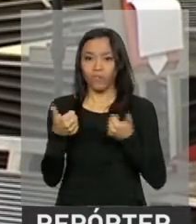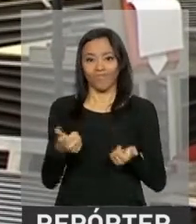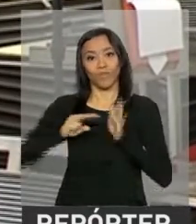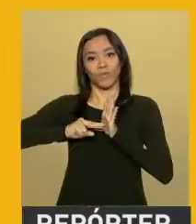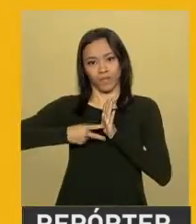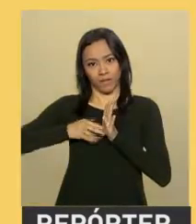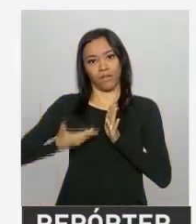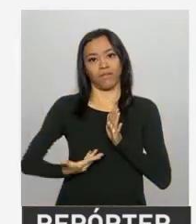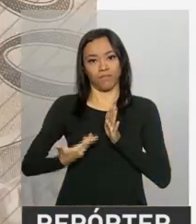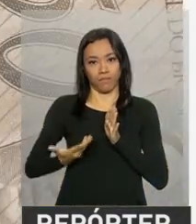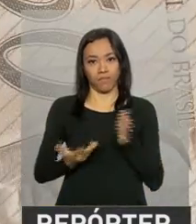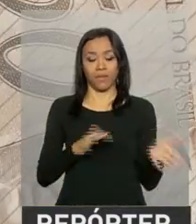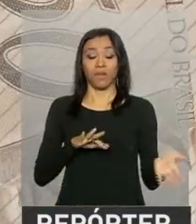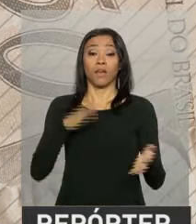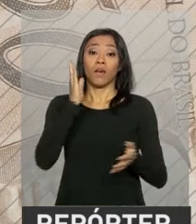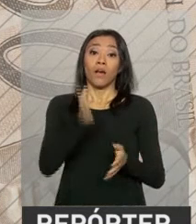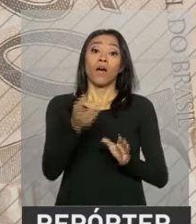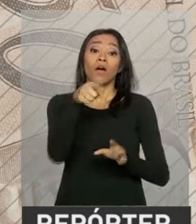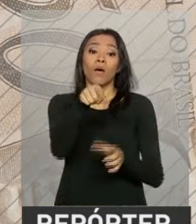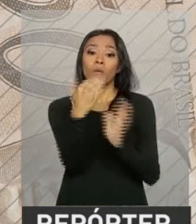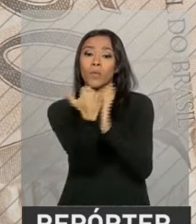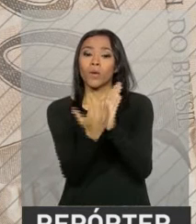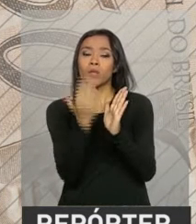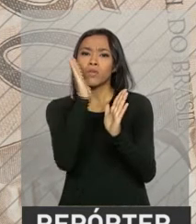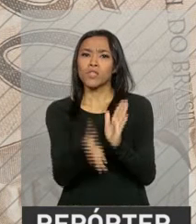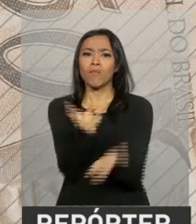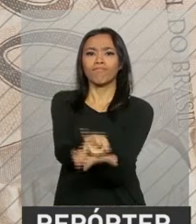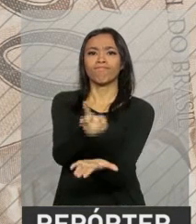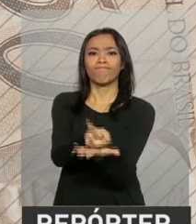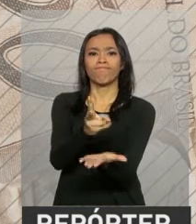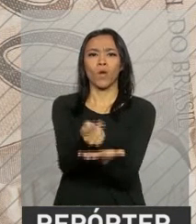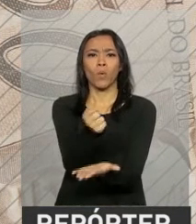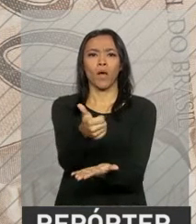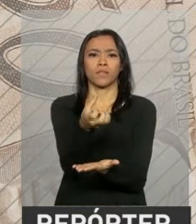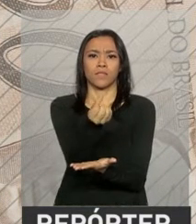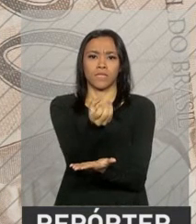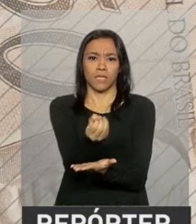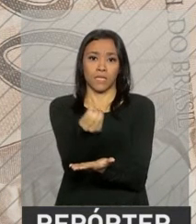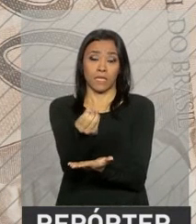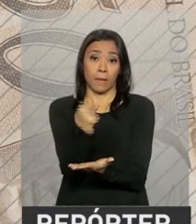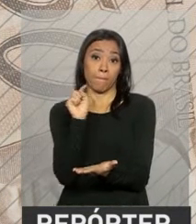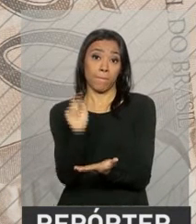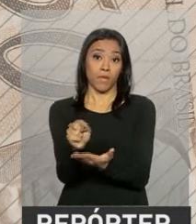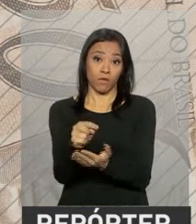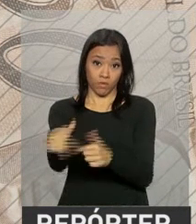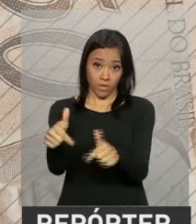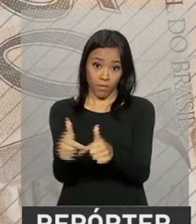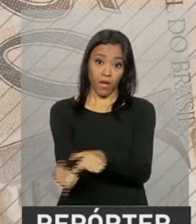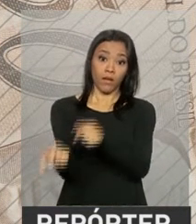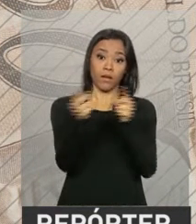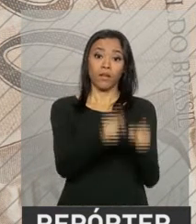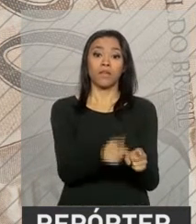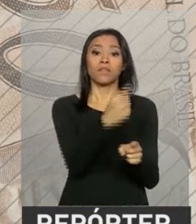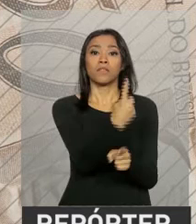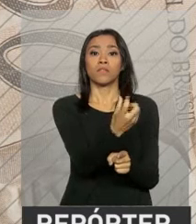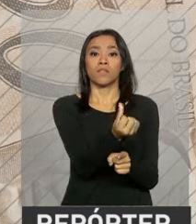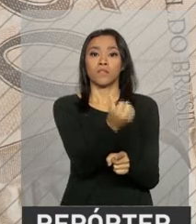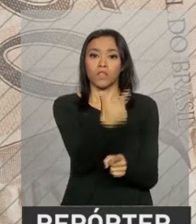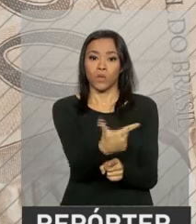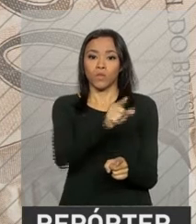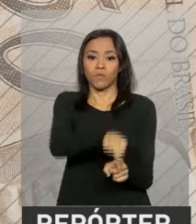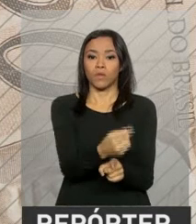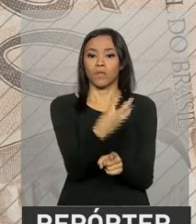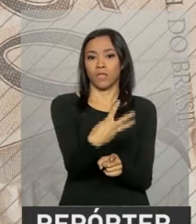o programa já manteve quase 60 mil empregos com pagamentos de 162 milhões e